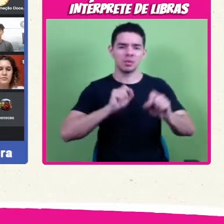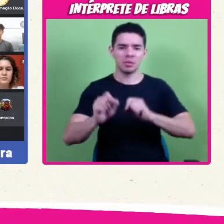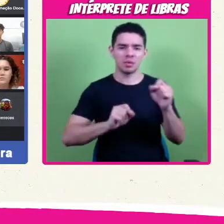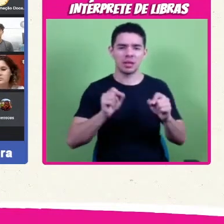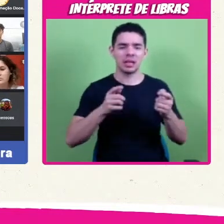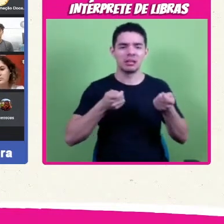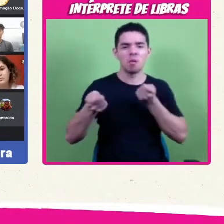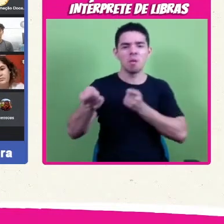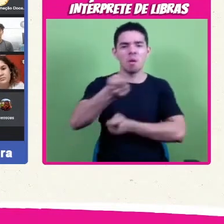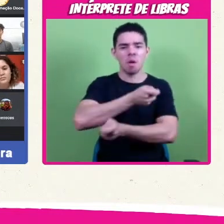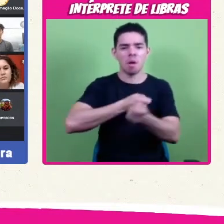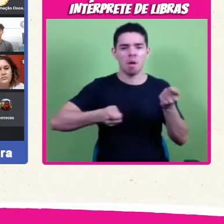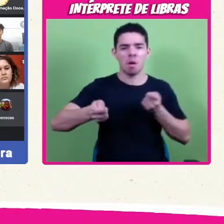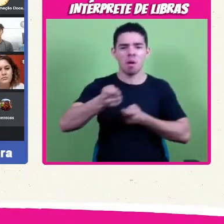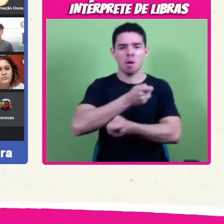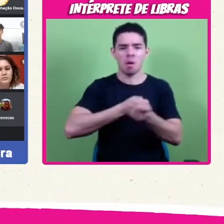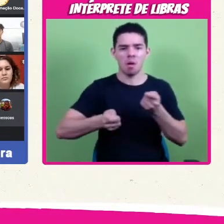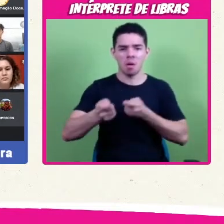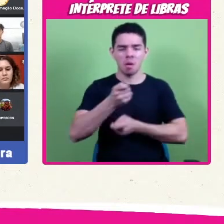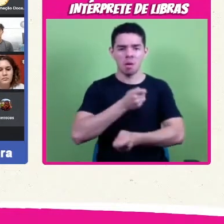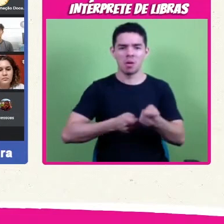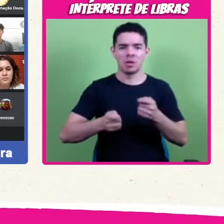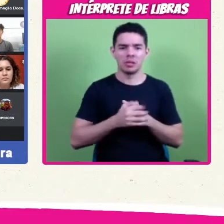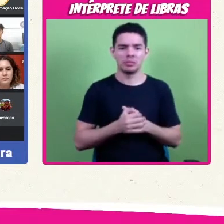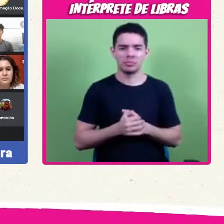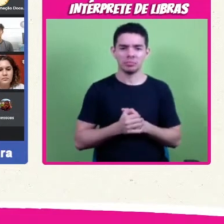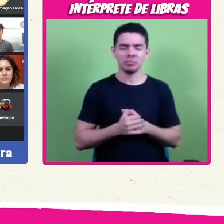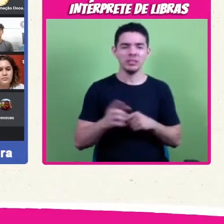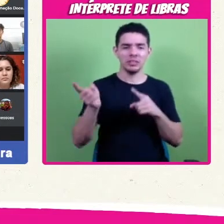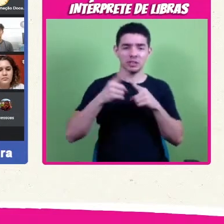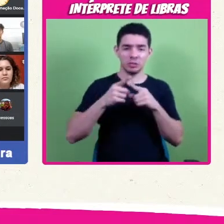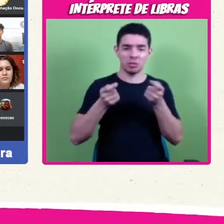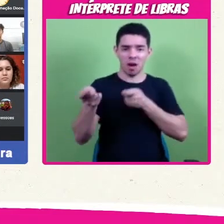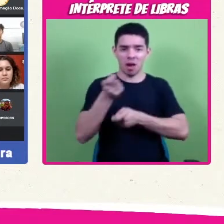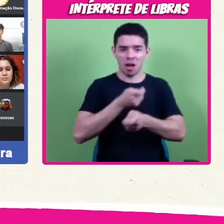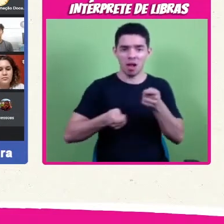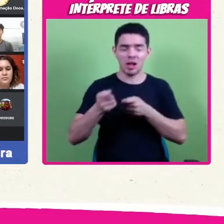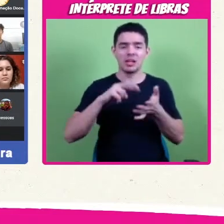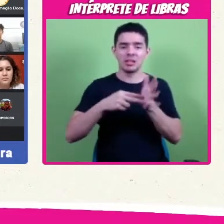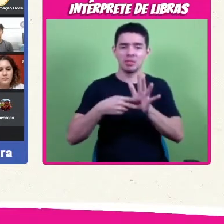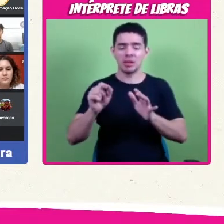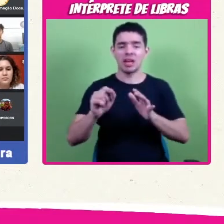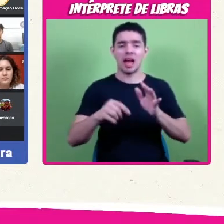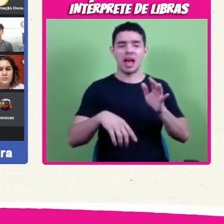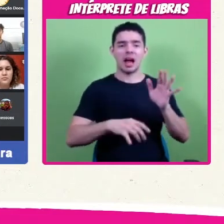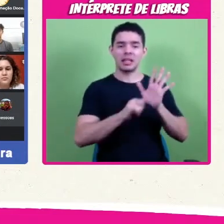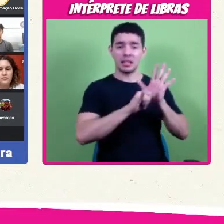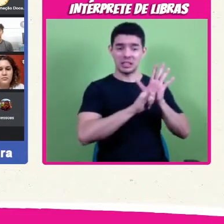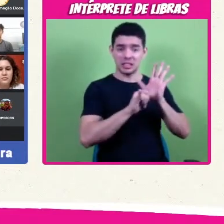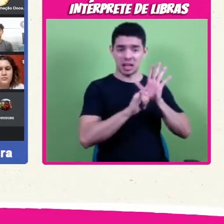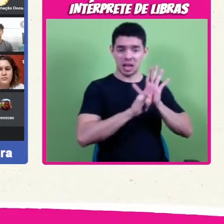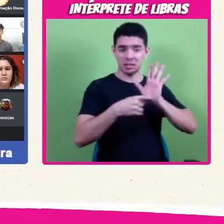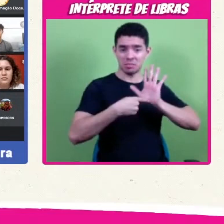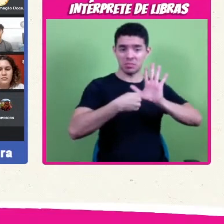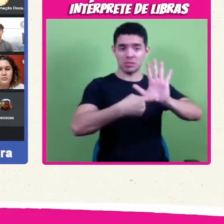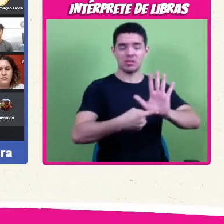são perigosas. Trazer esse tipo de maniqueísmo é tolir as identidades e as expressões de